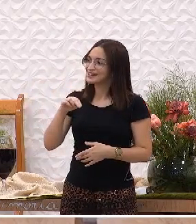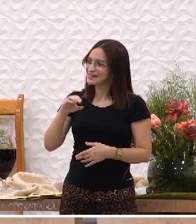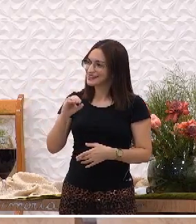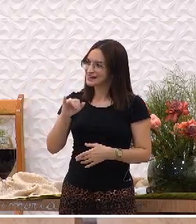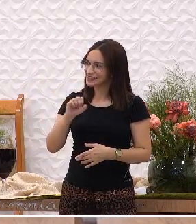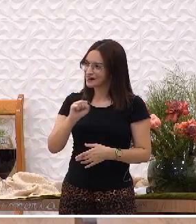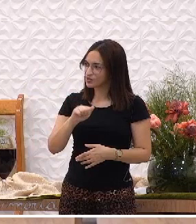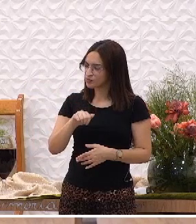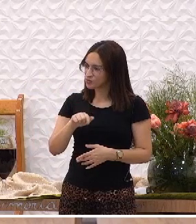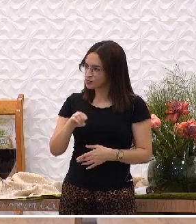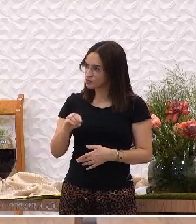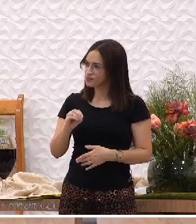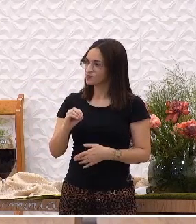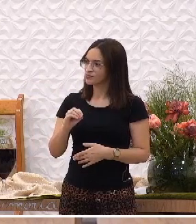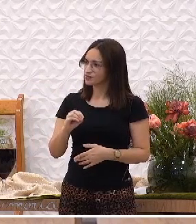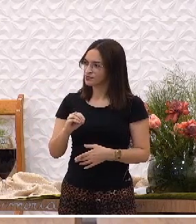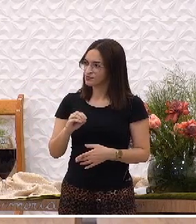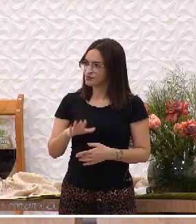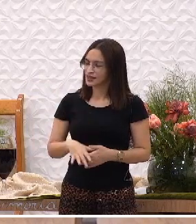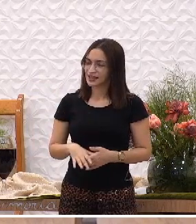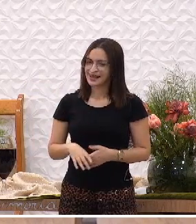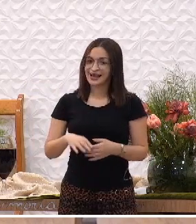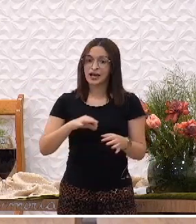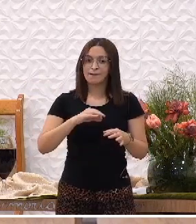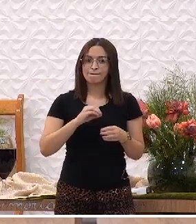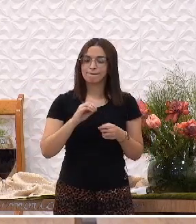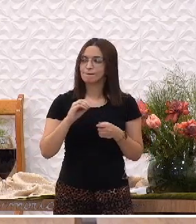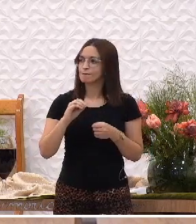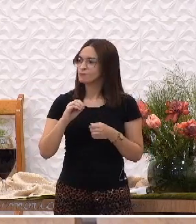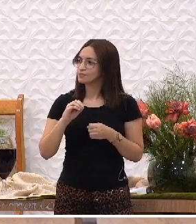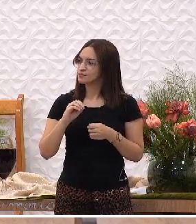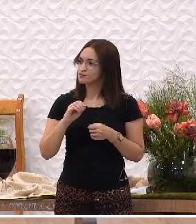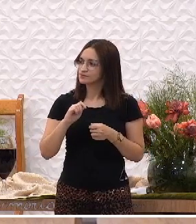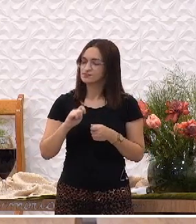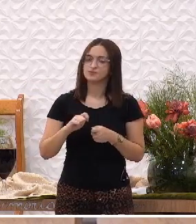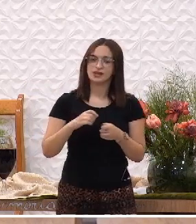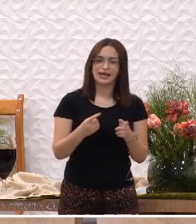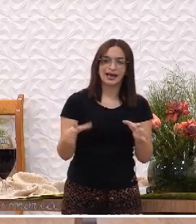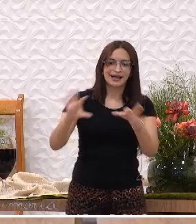fosse uma forma de testificar de que ele estava ali no pacto da graça.